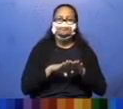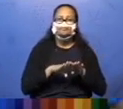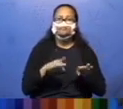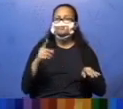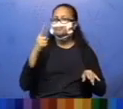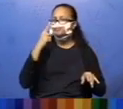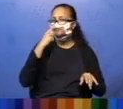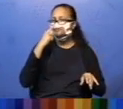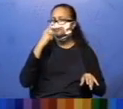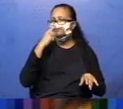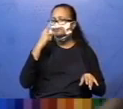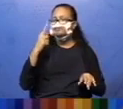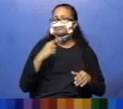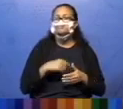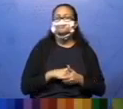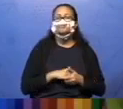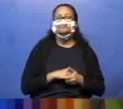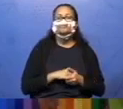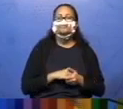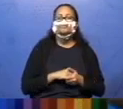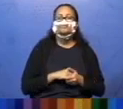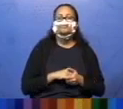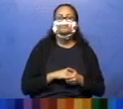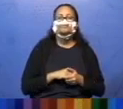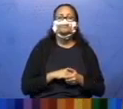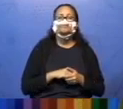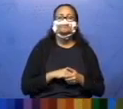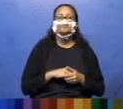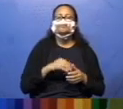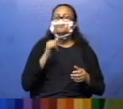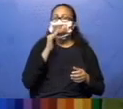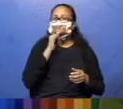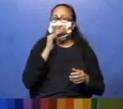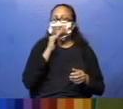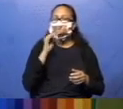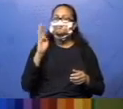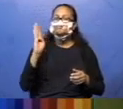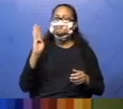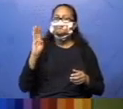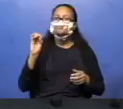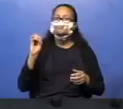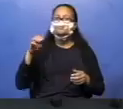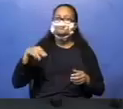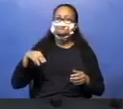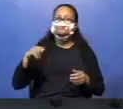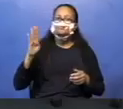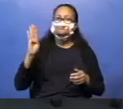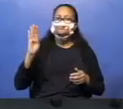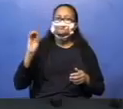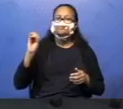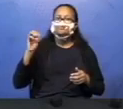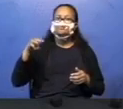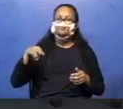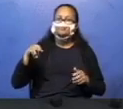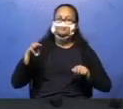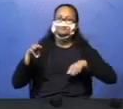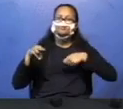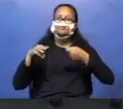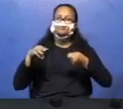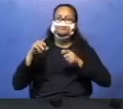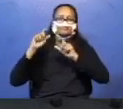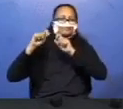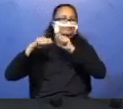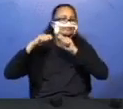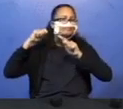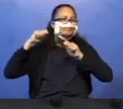das vogais. É o caso do bum-bum, do bom-bom. Sempre que tiver no final da palavrinha, a